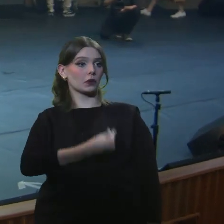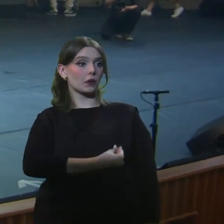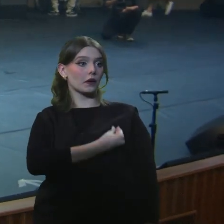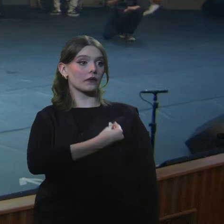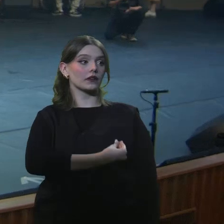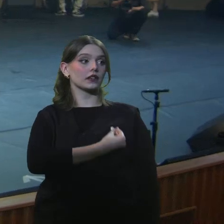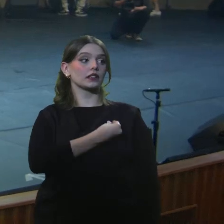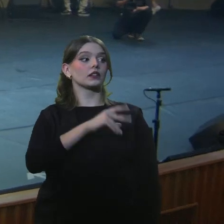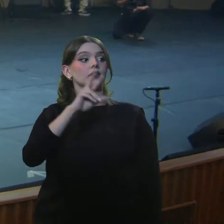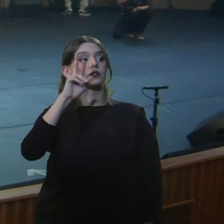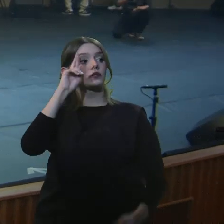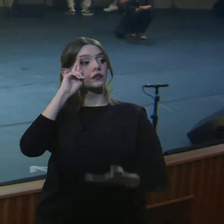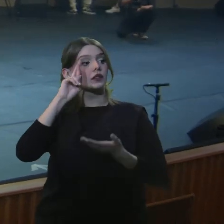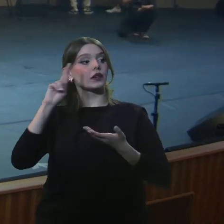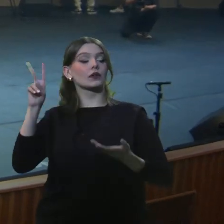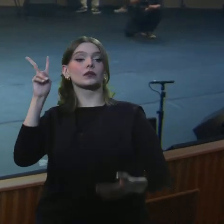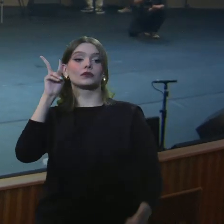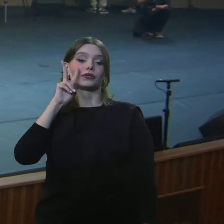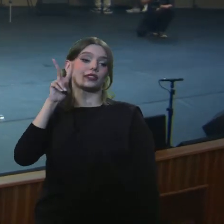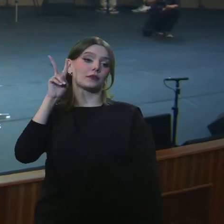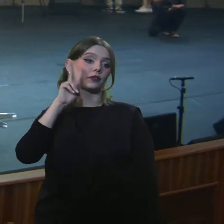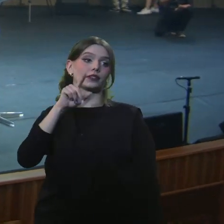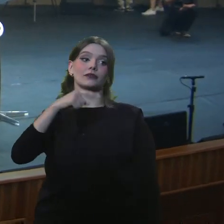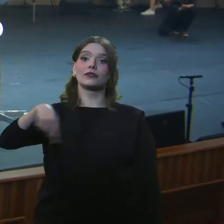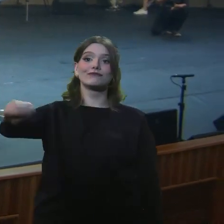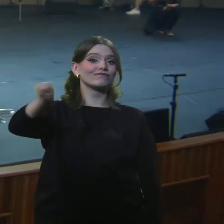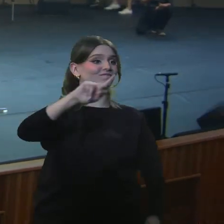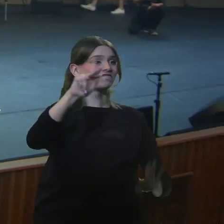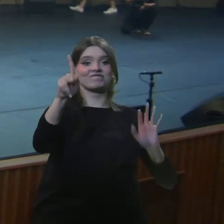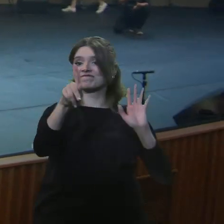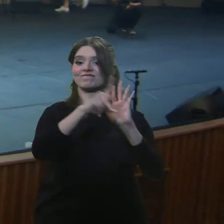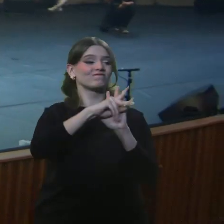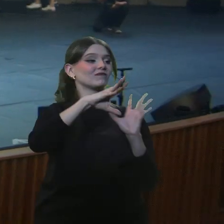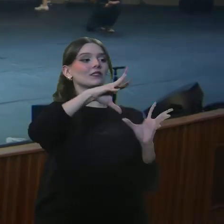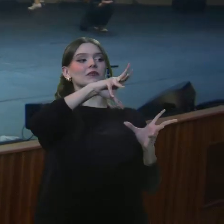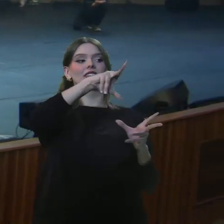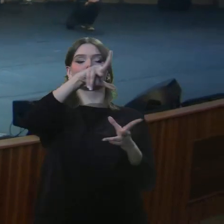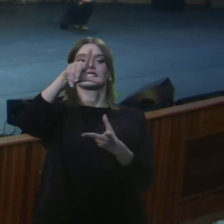Senhor te lembra que você não é desse mundo.